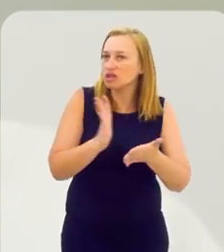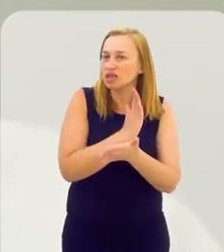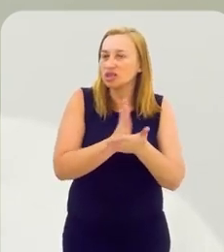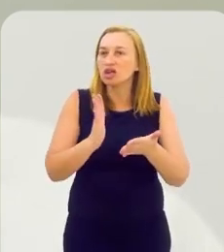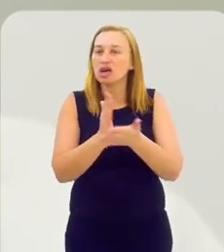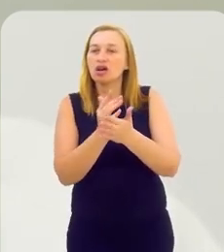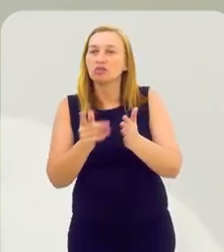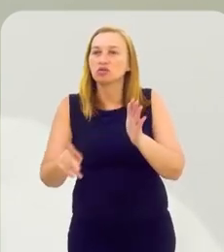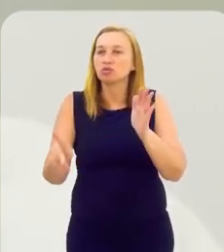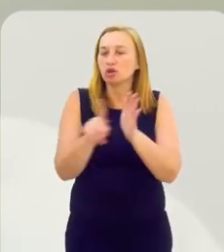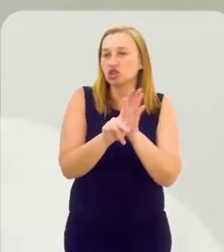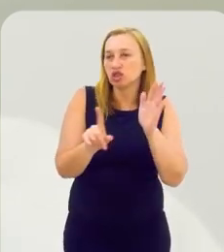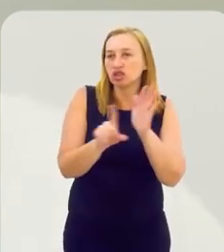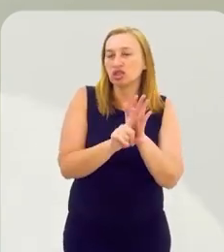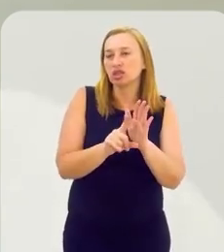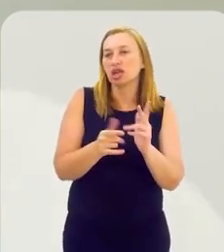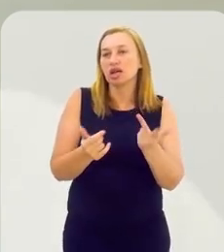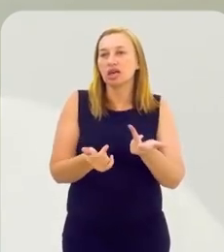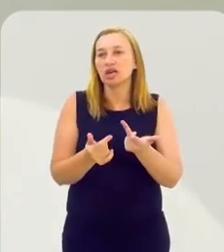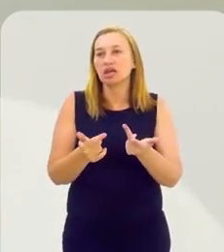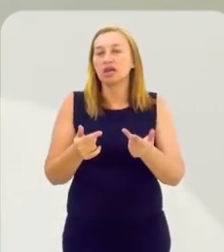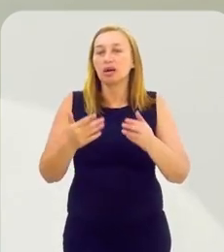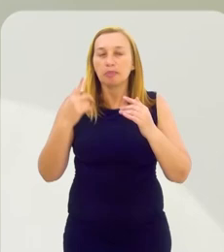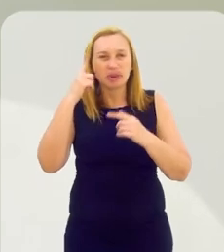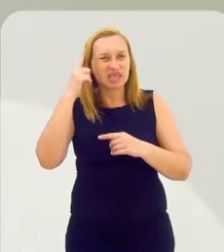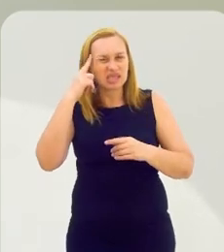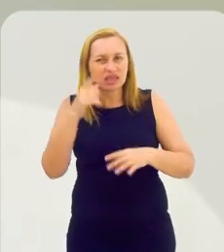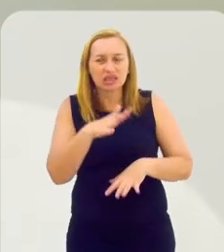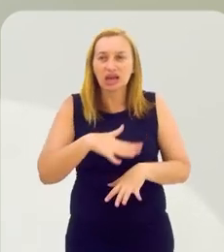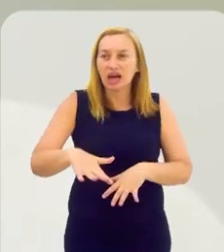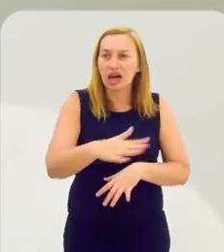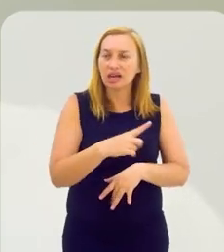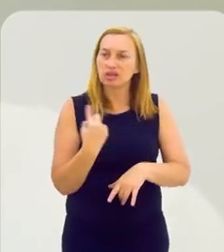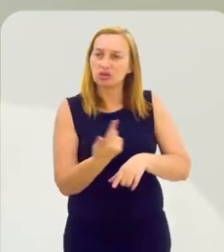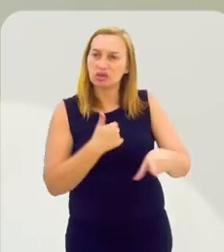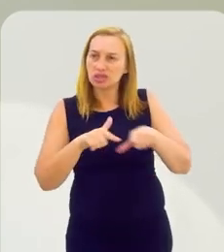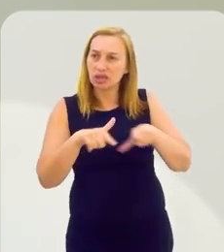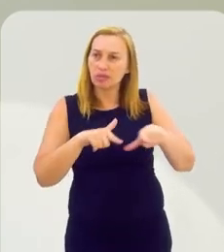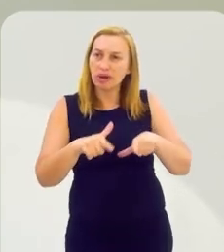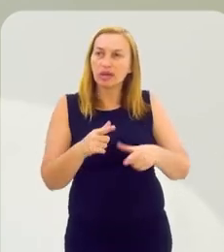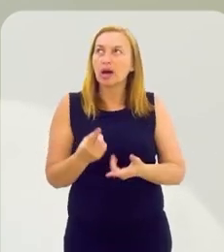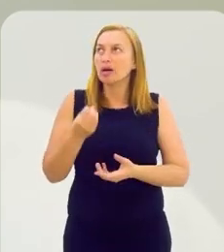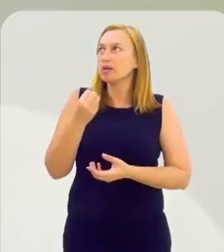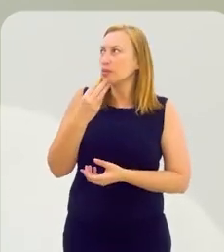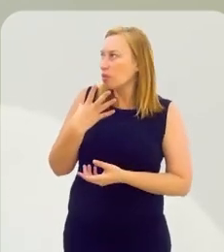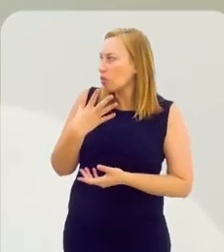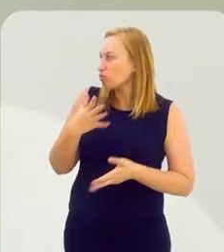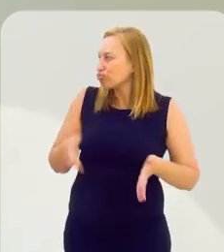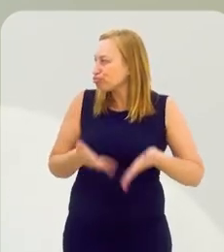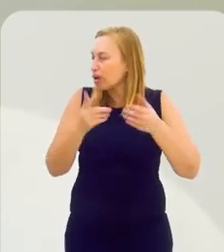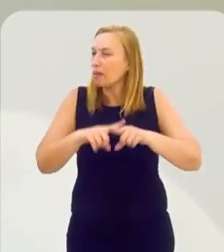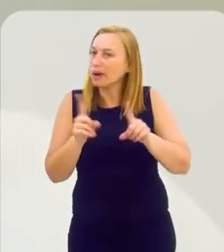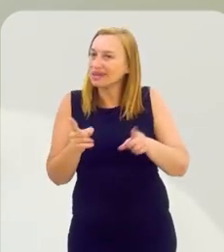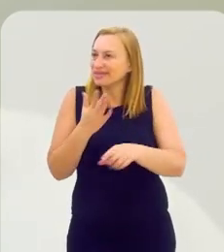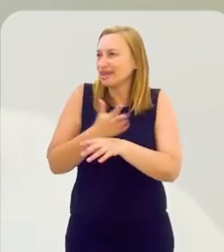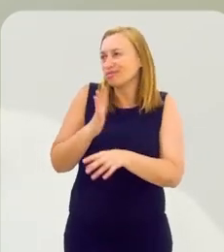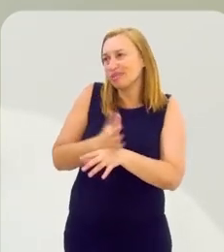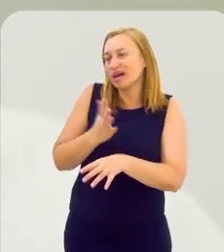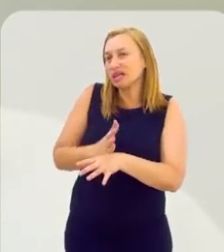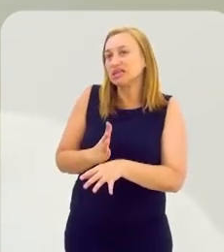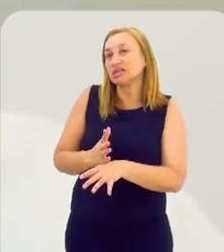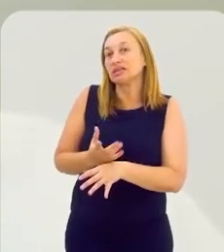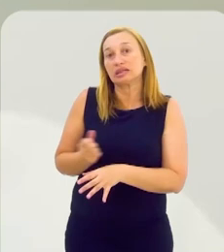muitos projetos de lei versando sobre coisas do nosso setor que, por mais que pareçam boas iniciativas, na prática, muitas vezes geram